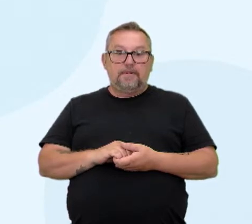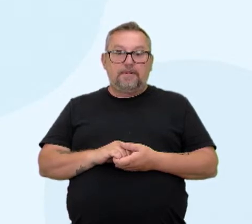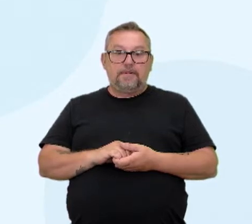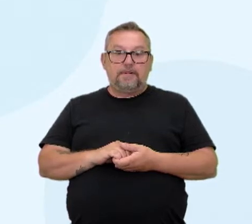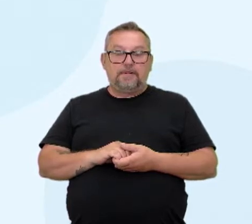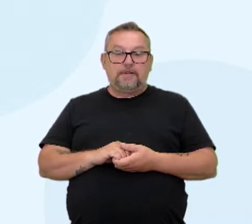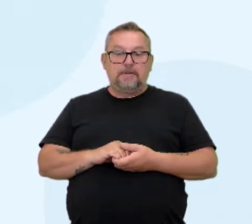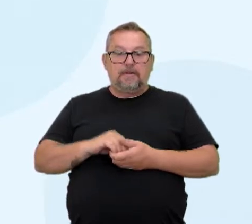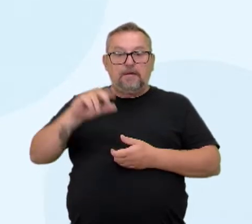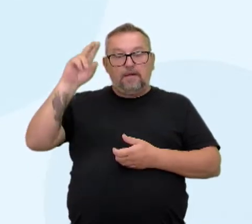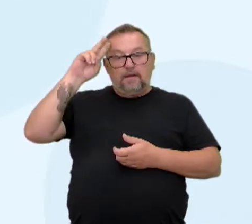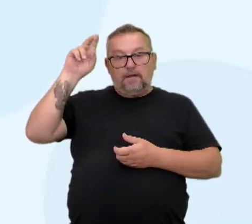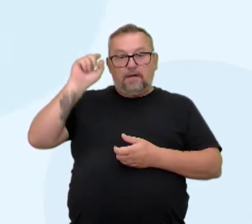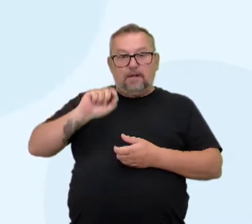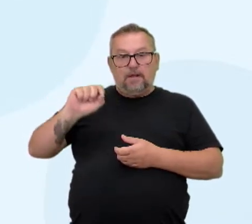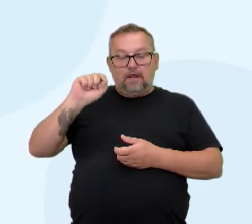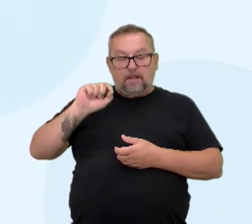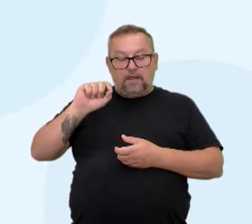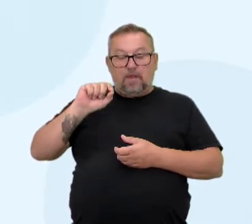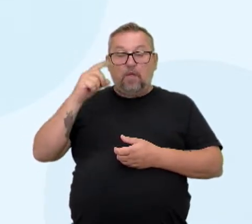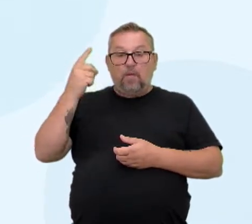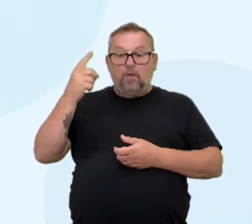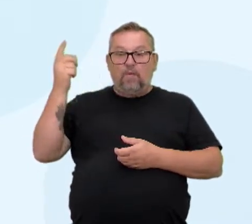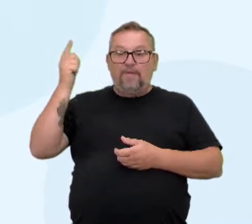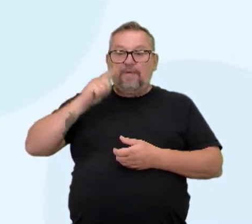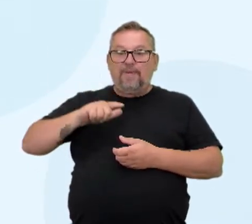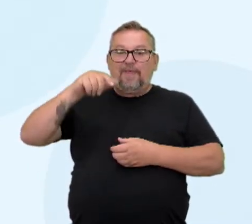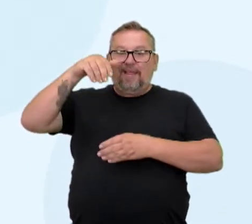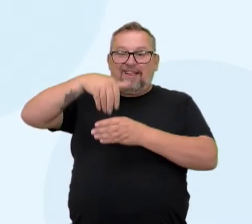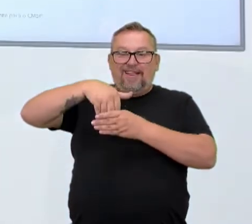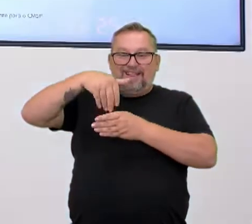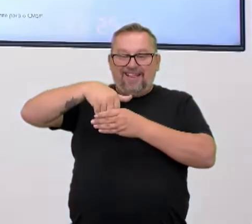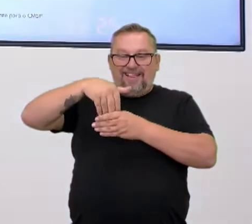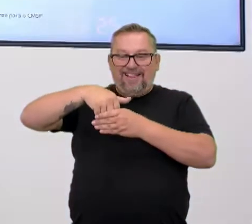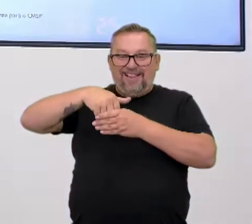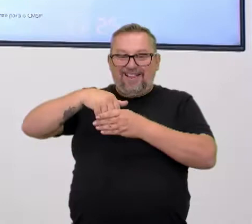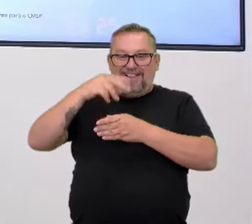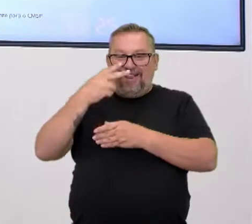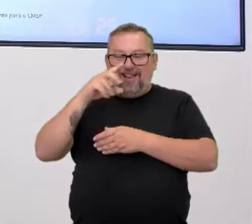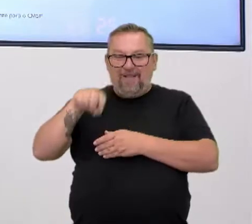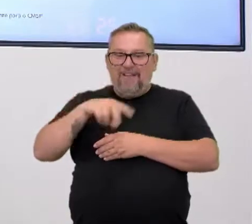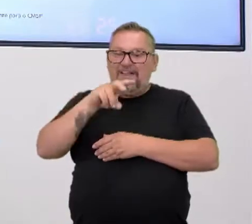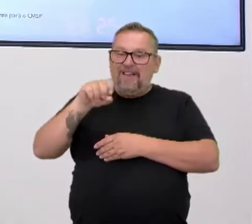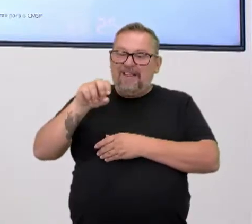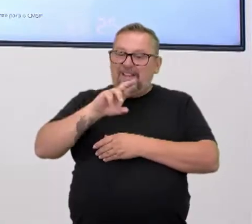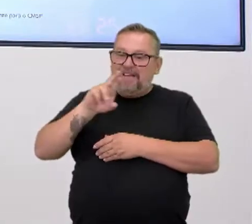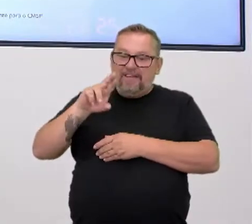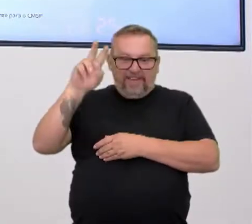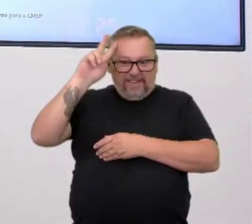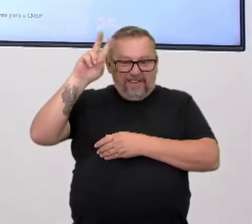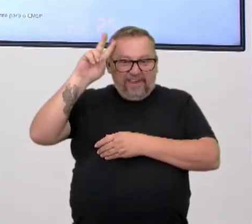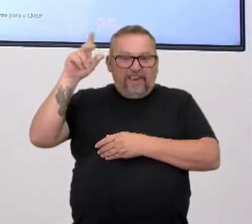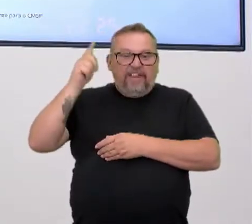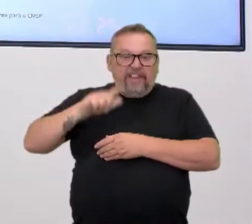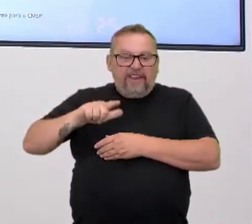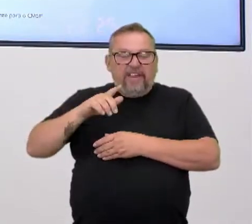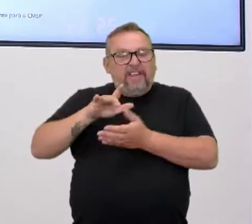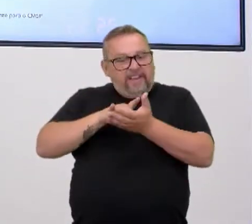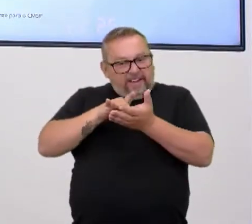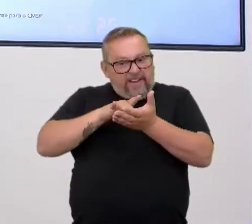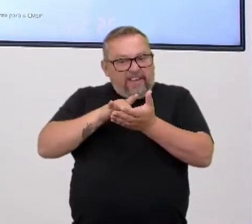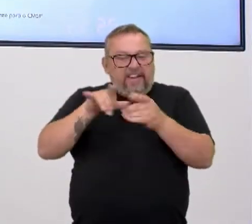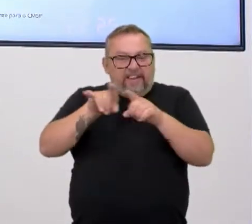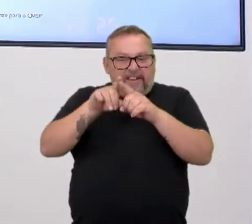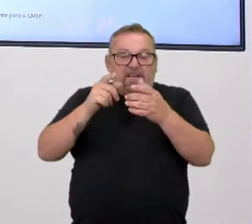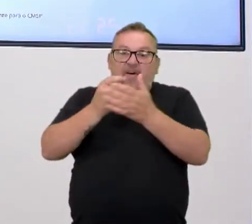2. Lembrando aí, na atividade 1, a gente ganhou um envelope fictício com R$ 2.500 e a gente pesquisou os produtos. O